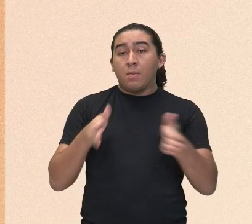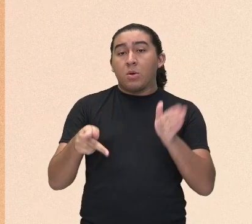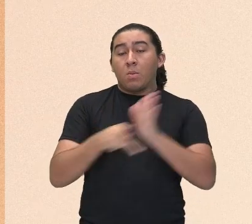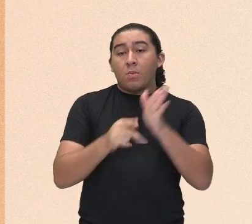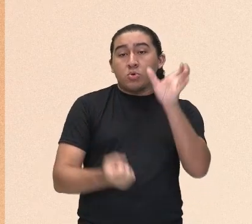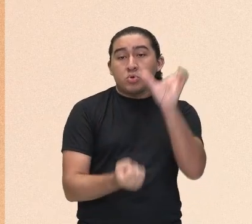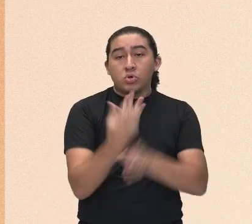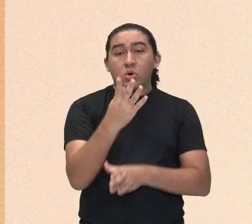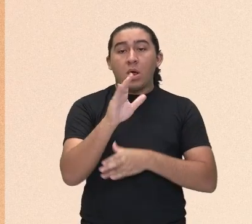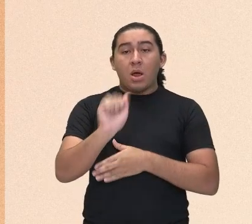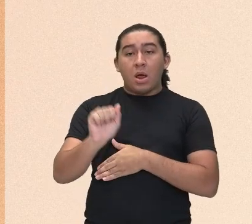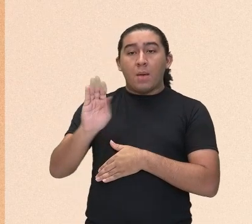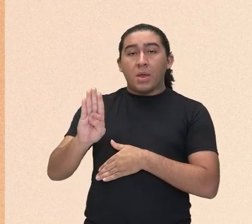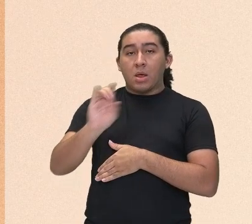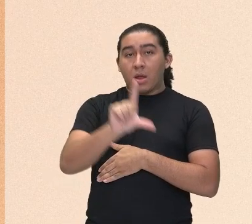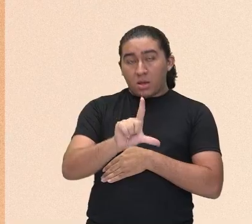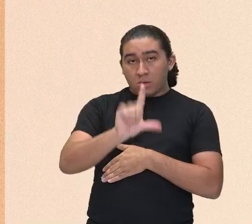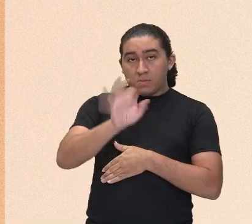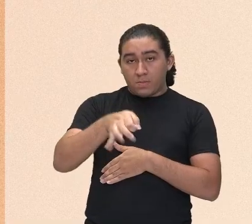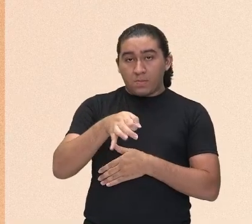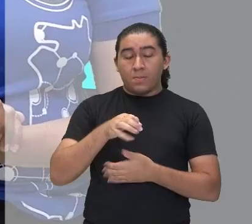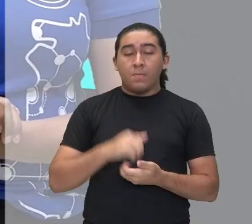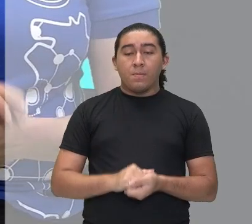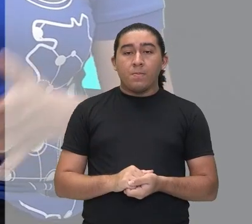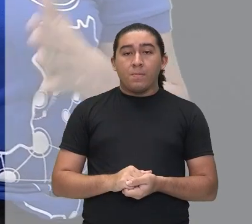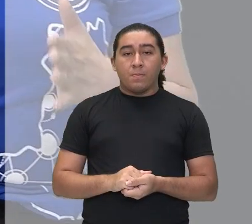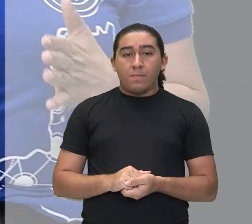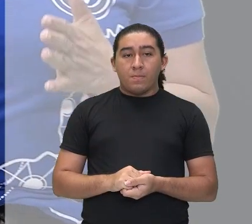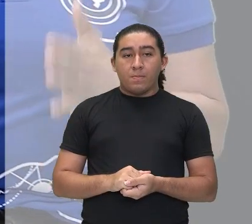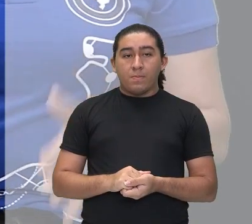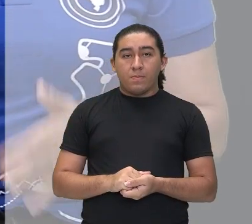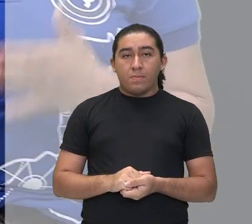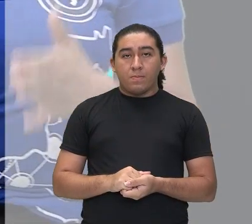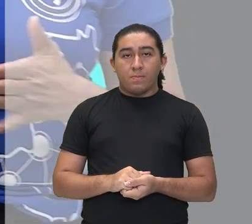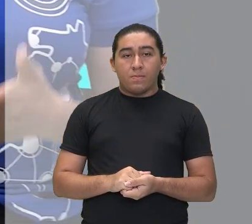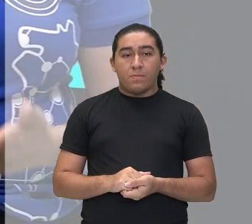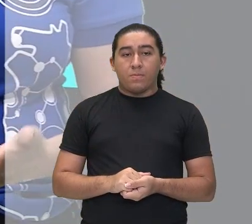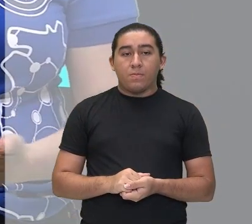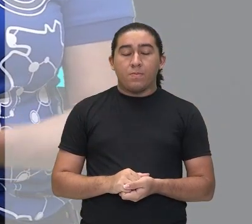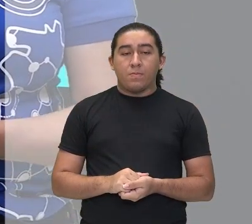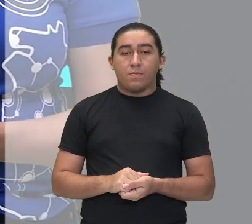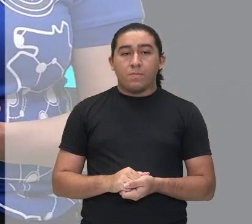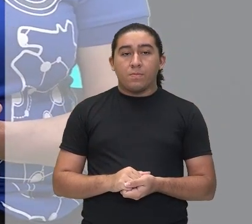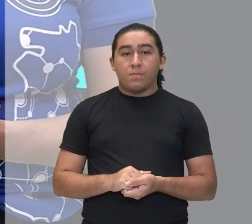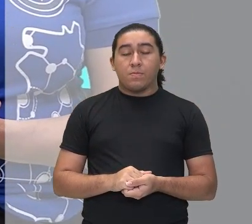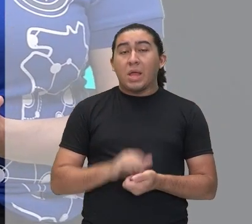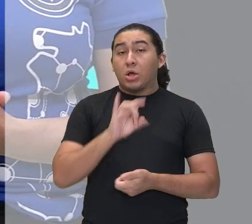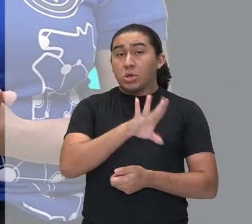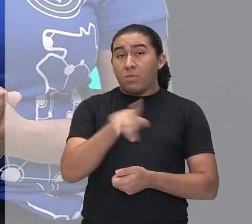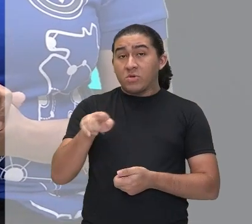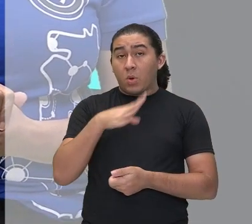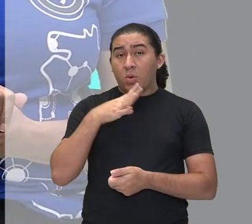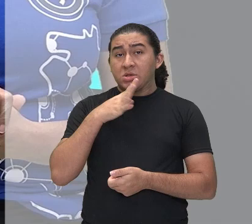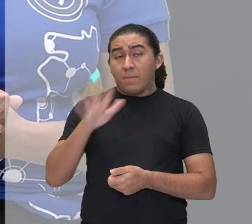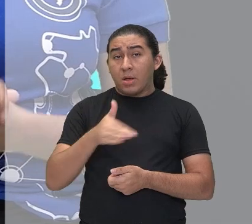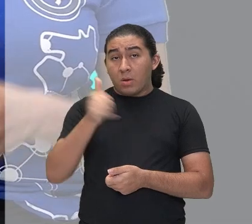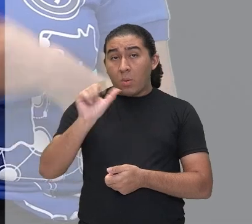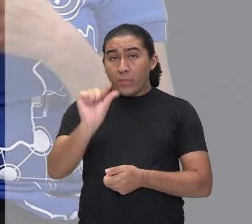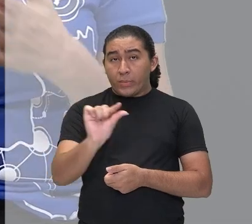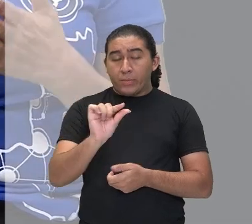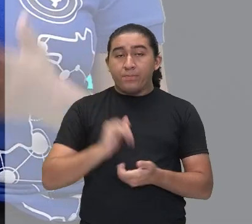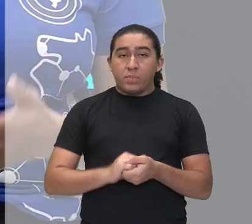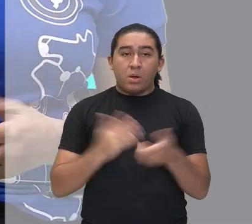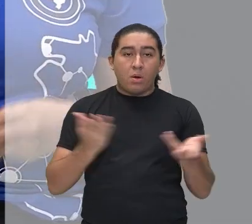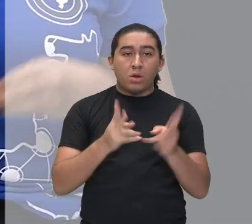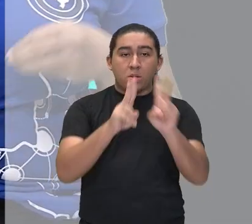da Academia Brasileira de Letras, ABL. Então, é isso aí, já que vocês conheceram um pouquinho, vamos ver os temas, né? Os